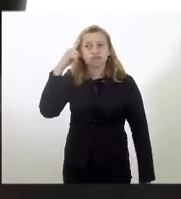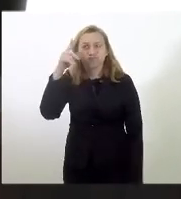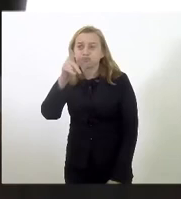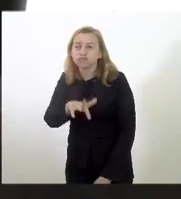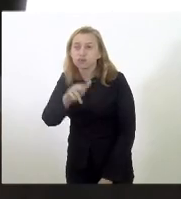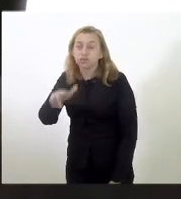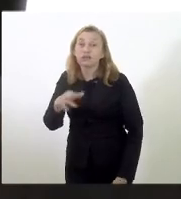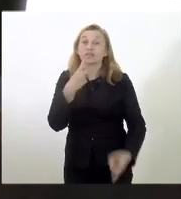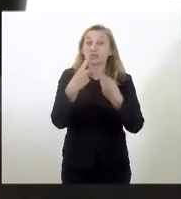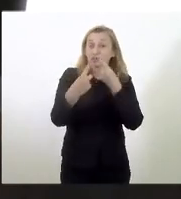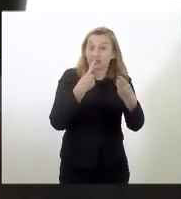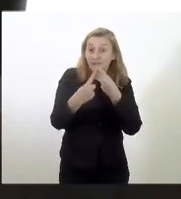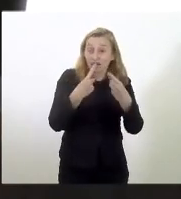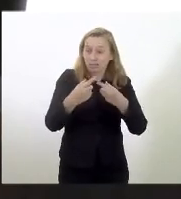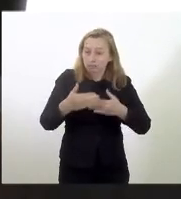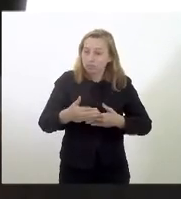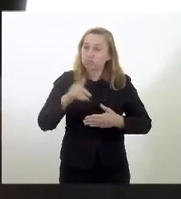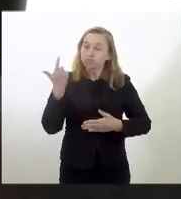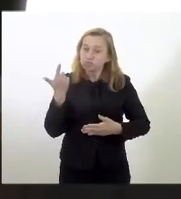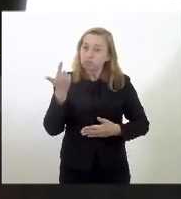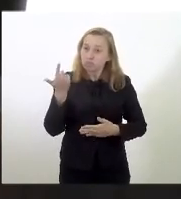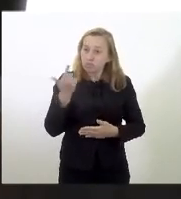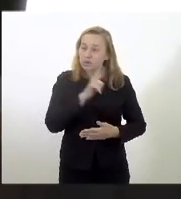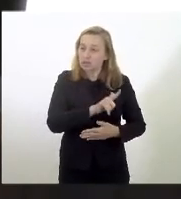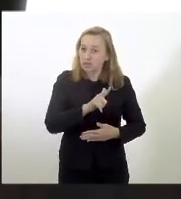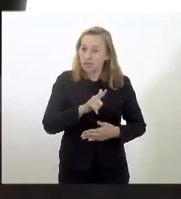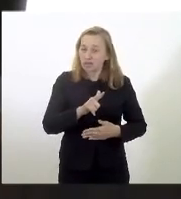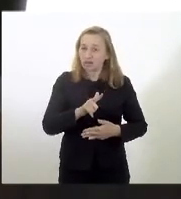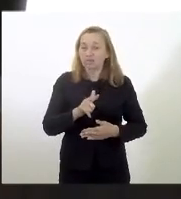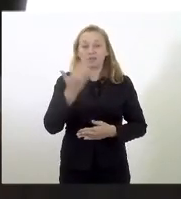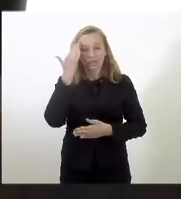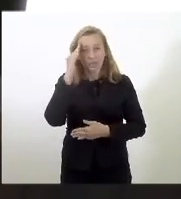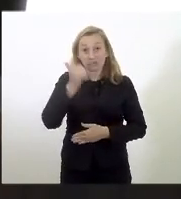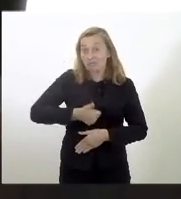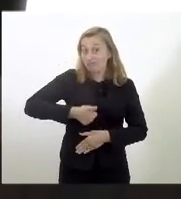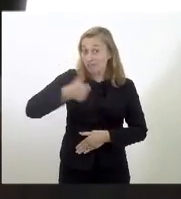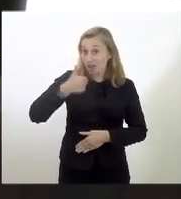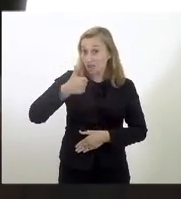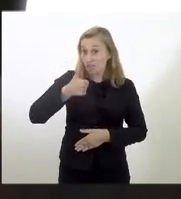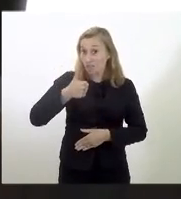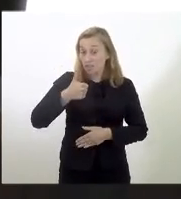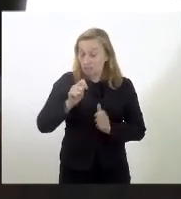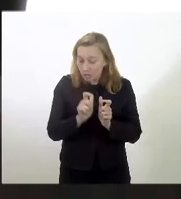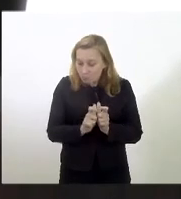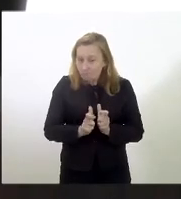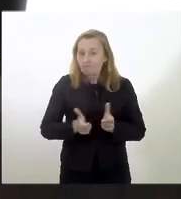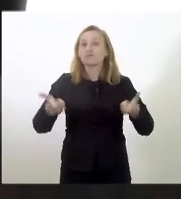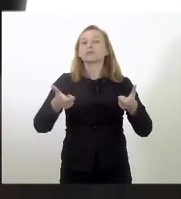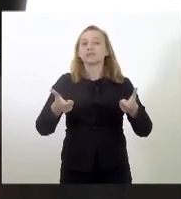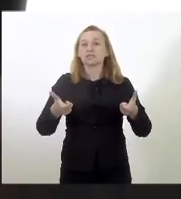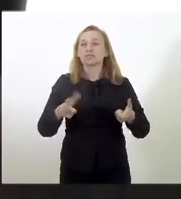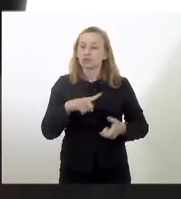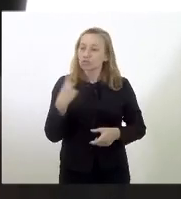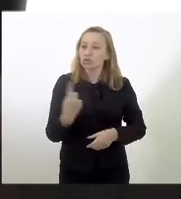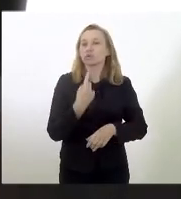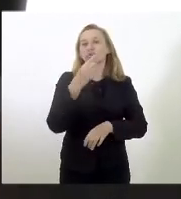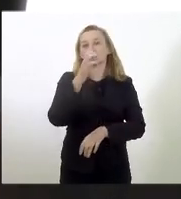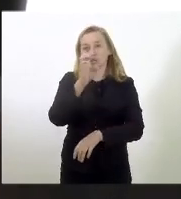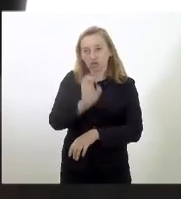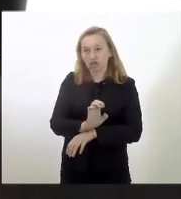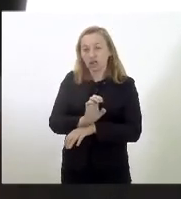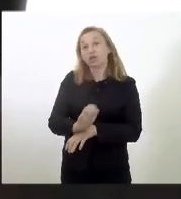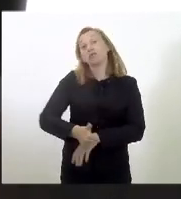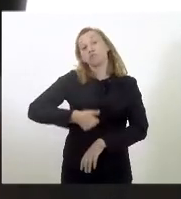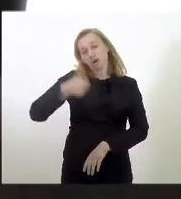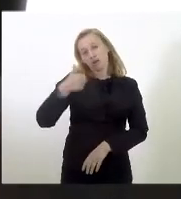e as discussões, possamos alcançar o entendimento necessário para o engrandecimento do nosso Estado e a